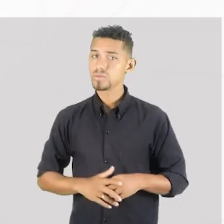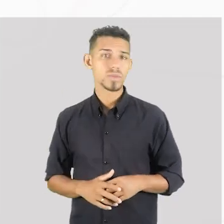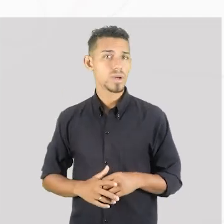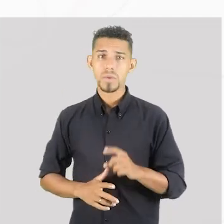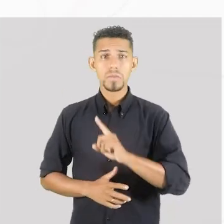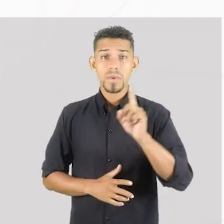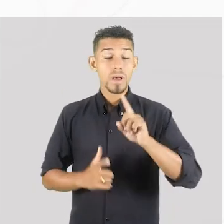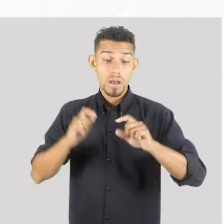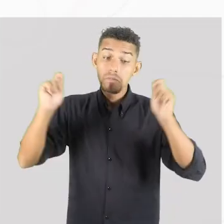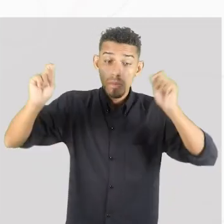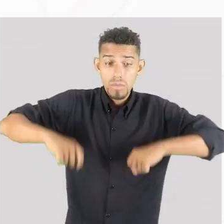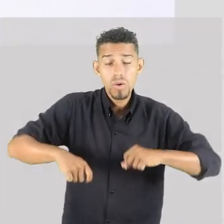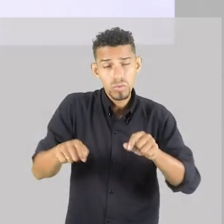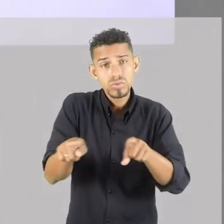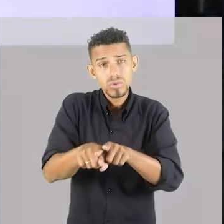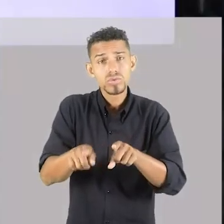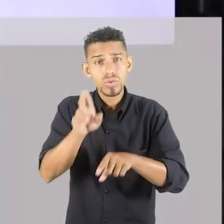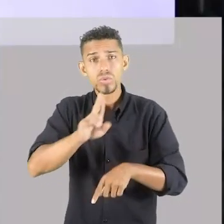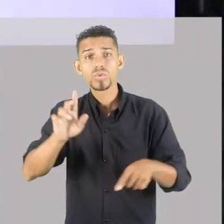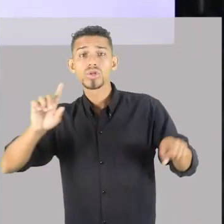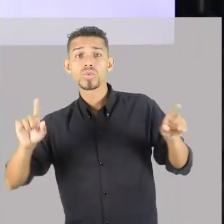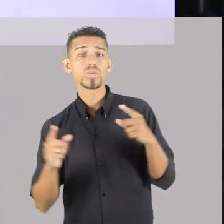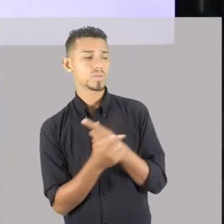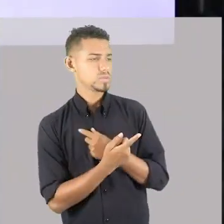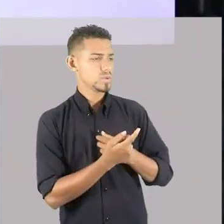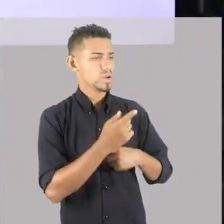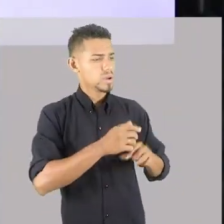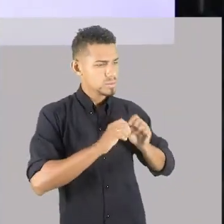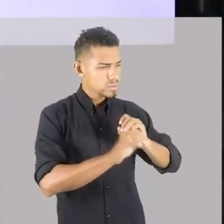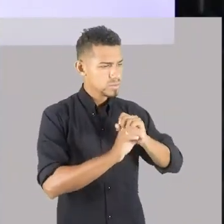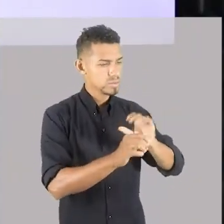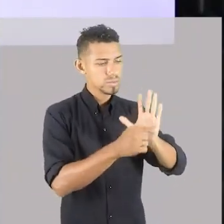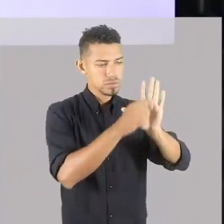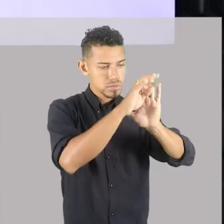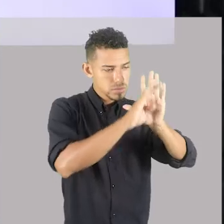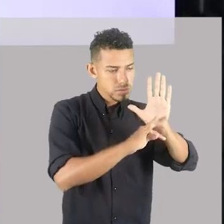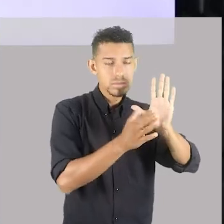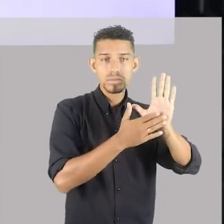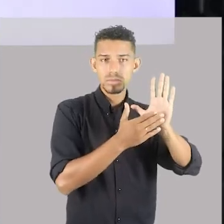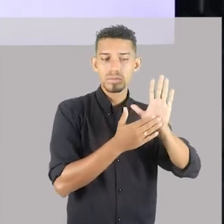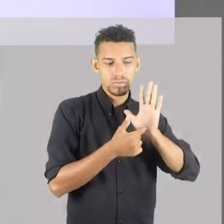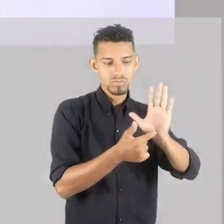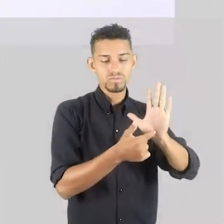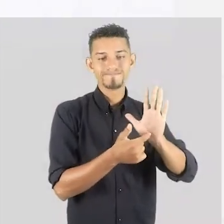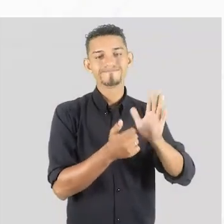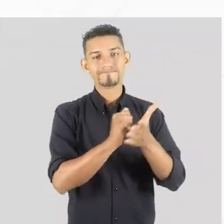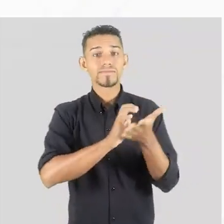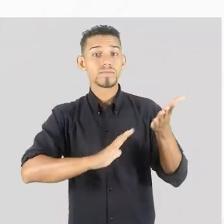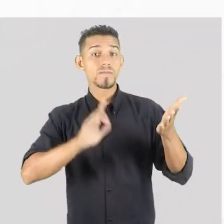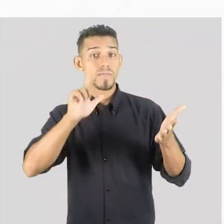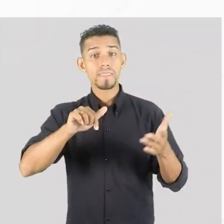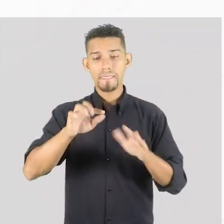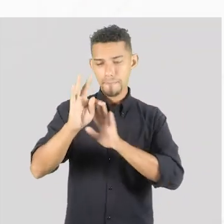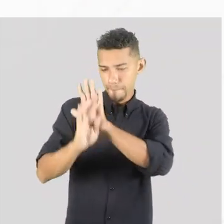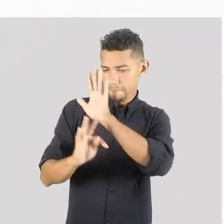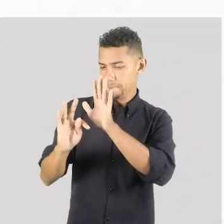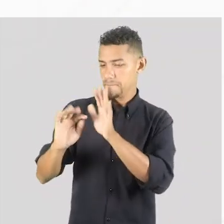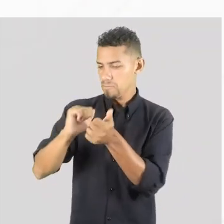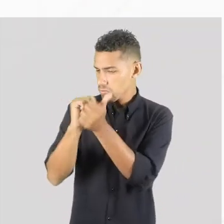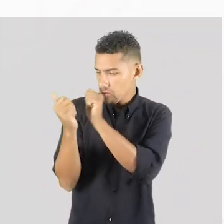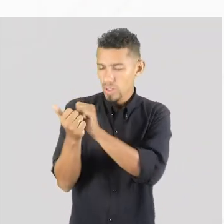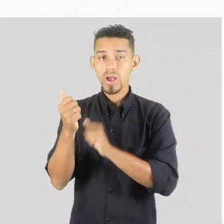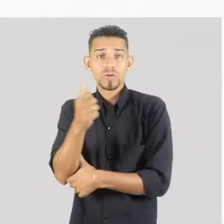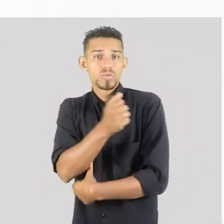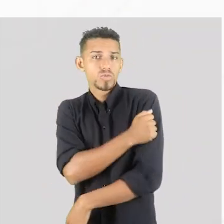diz até que podemos fazer uso dos textos para fazer essas atividades, né? Somente textos literários adequados aos